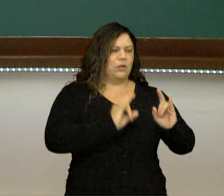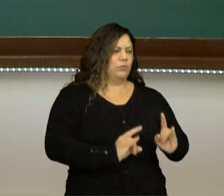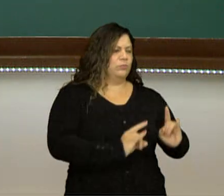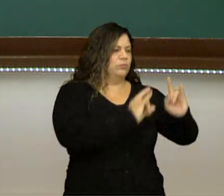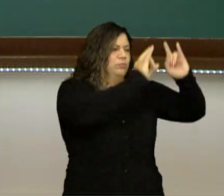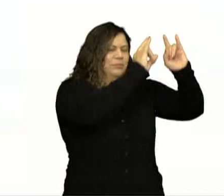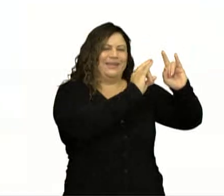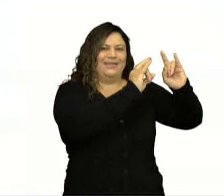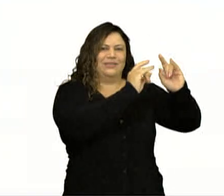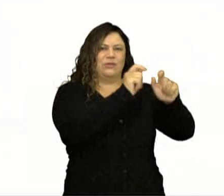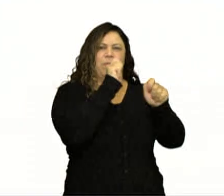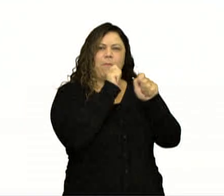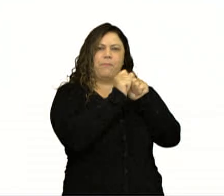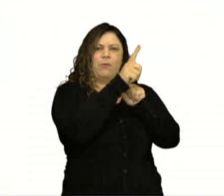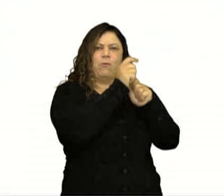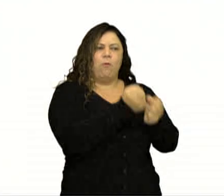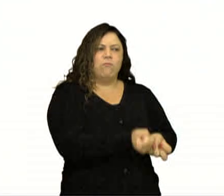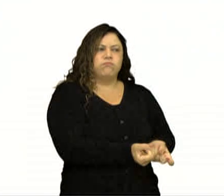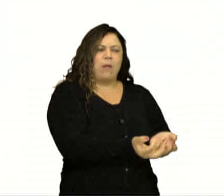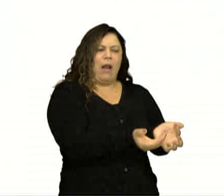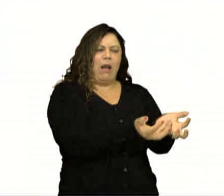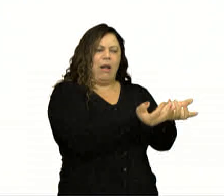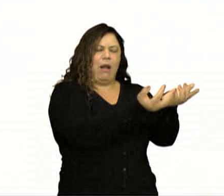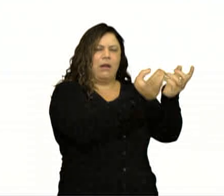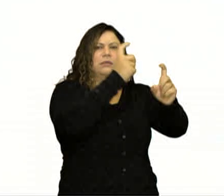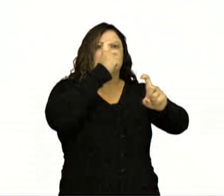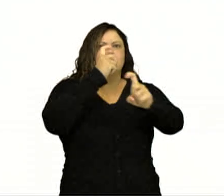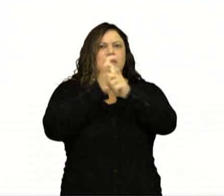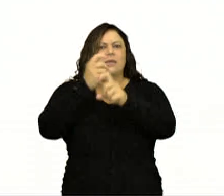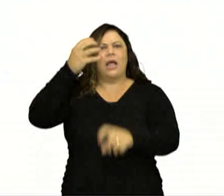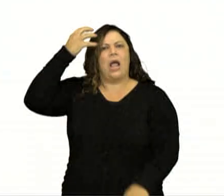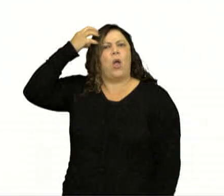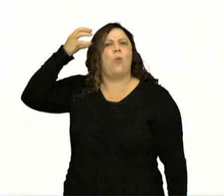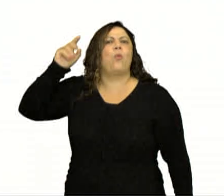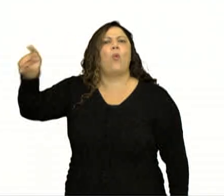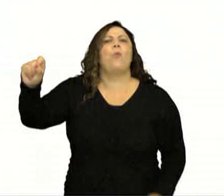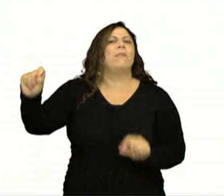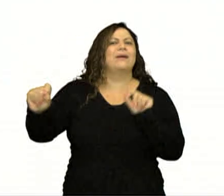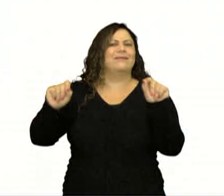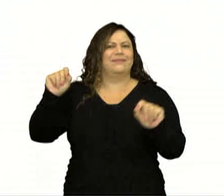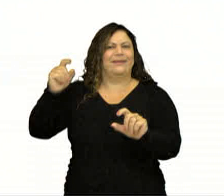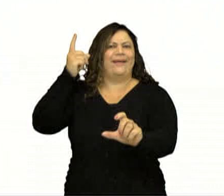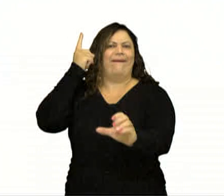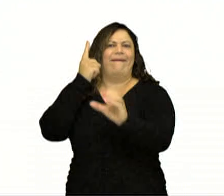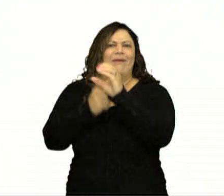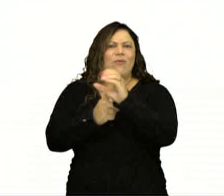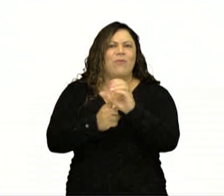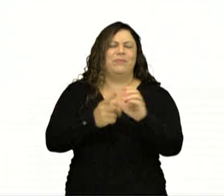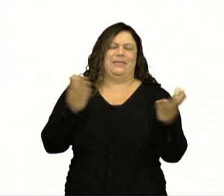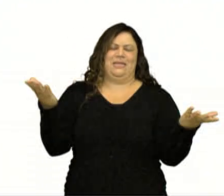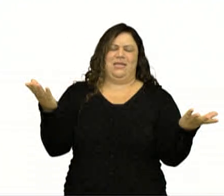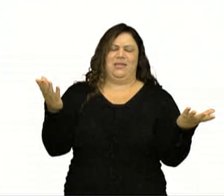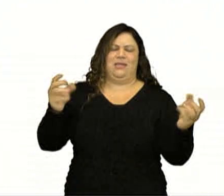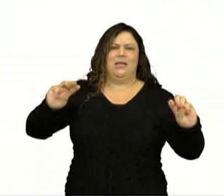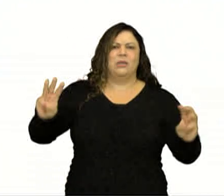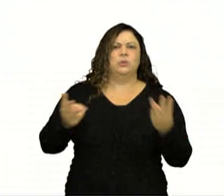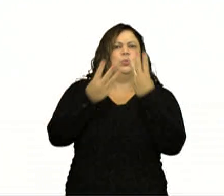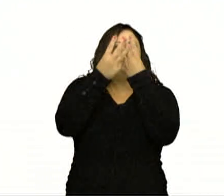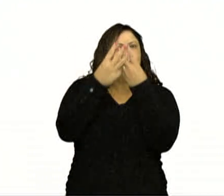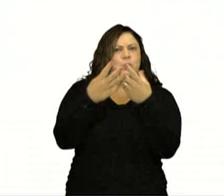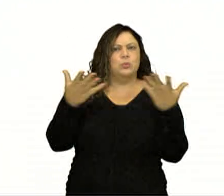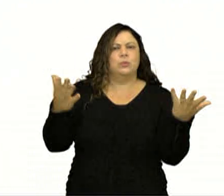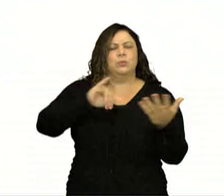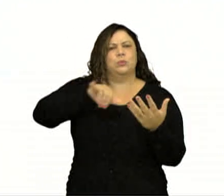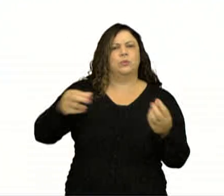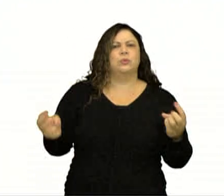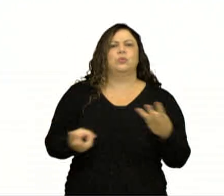foi incendiado. Os nazistas rapidamente culparam quem? Os comunistas, os judeus, os seus inimigos já